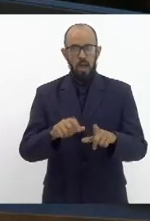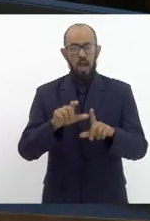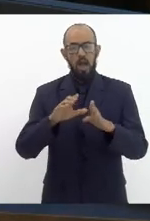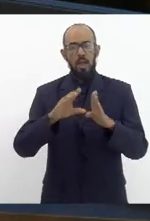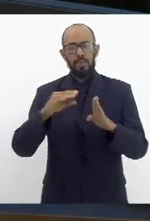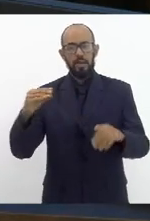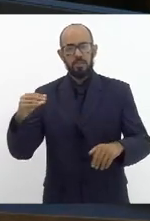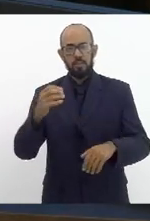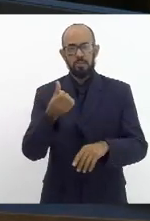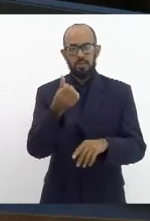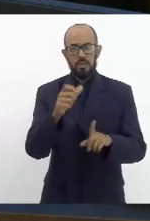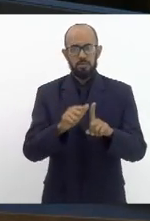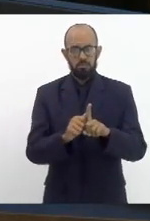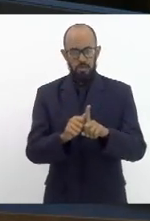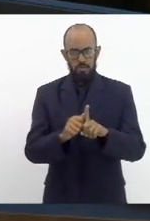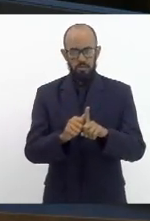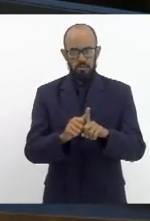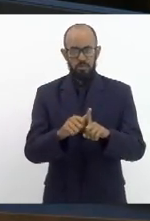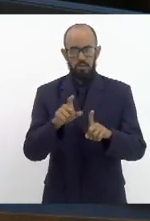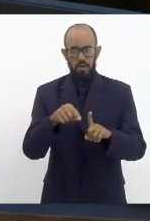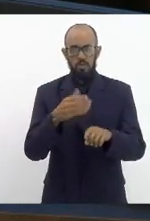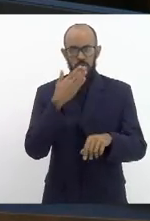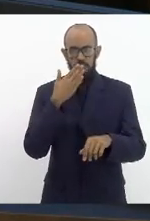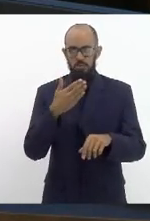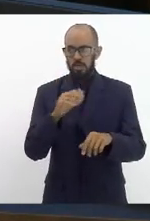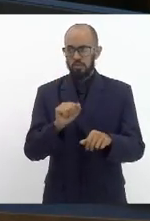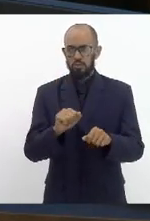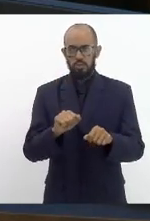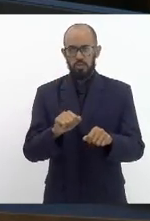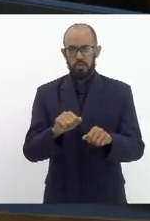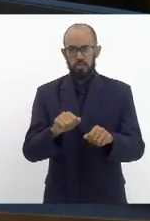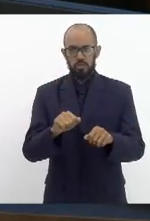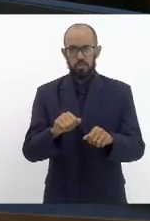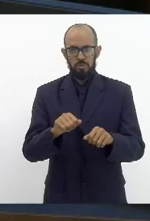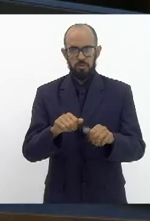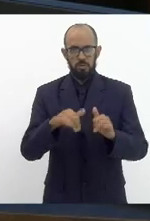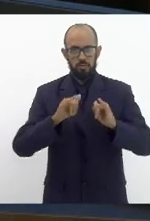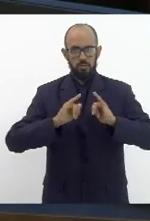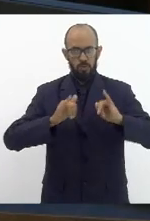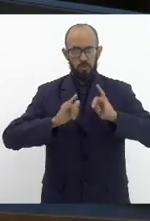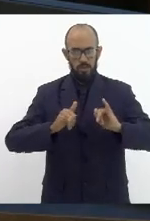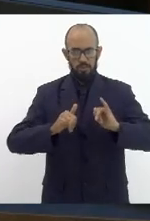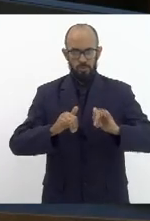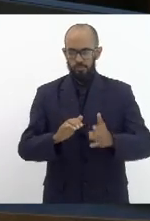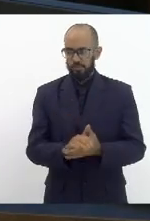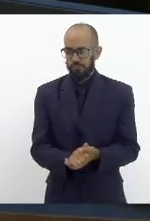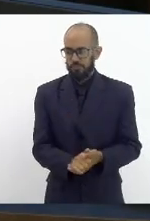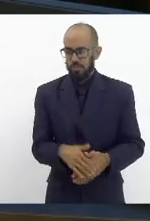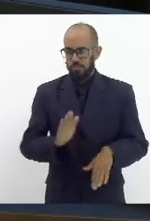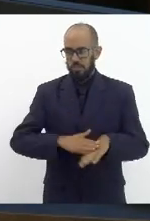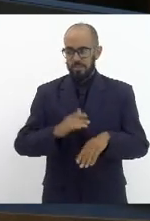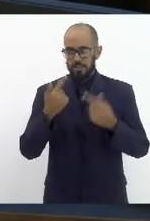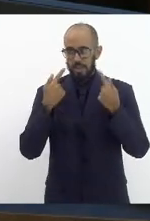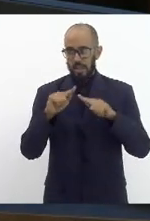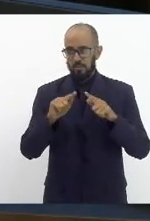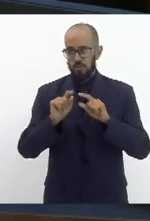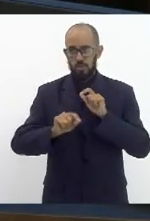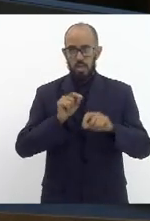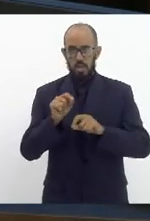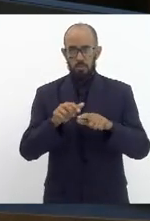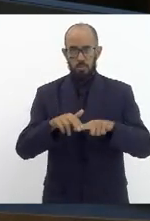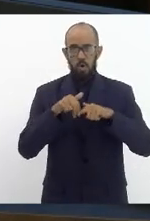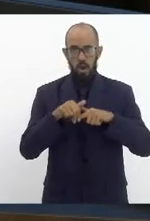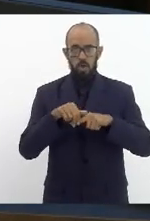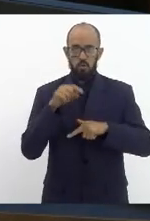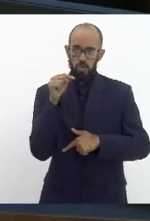leva um requerimento de informação. E aí termina dizendo o seguinte, que é o mais grave. Diante do exposto, encaminho o presente